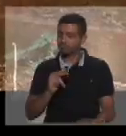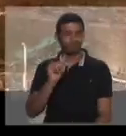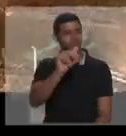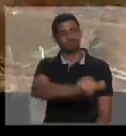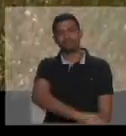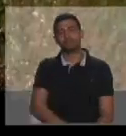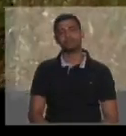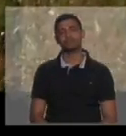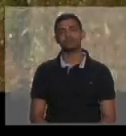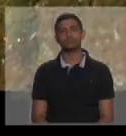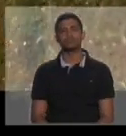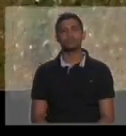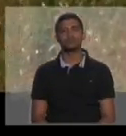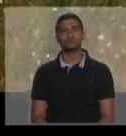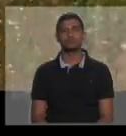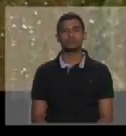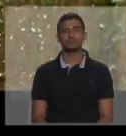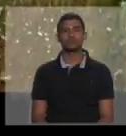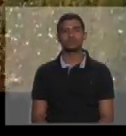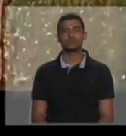tempo.